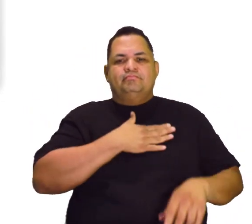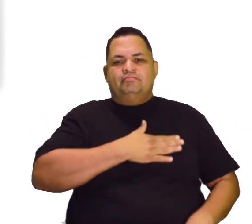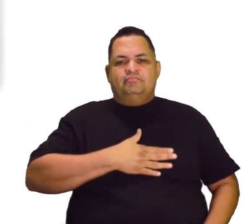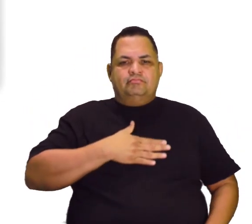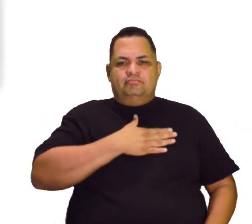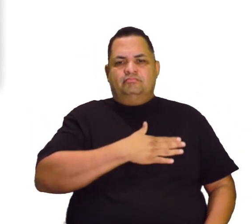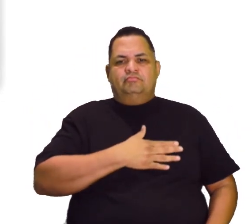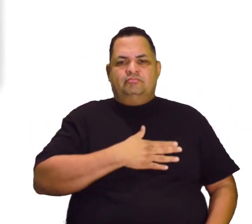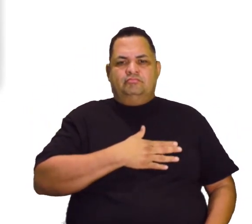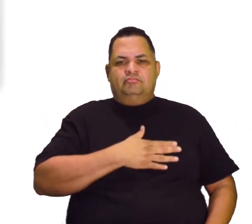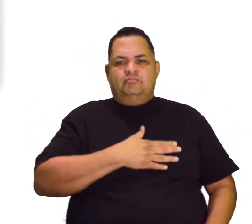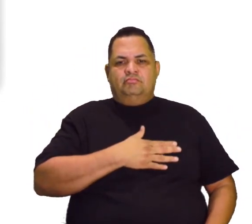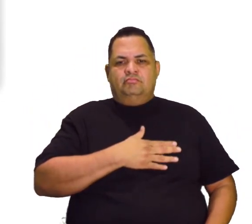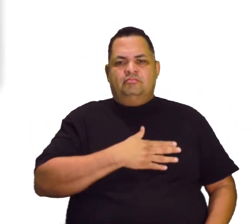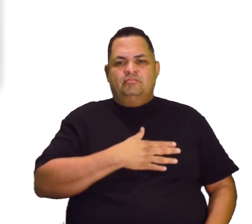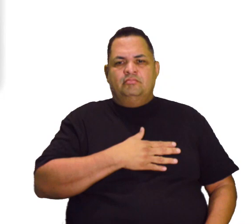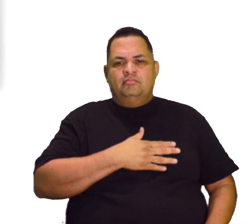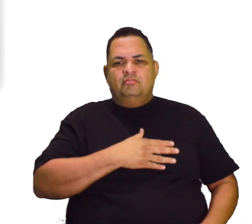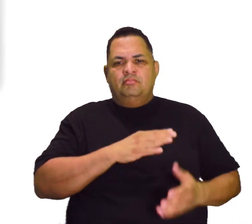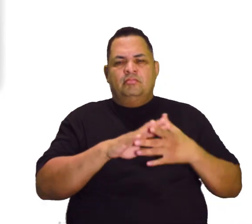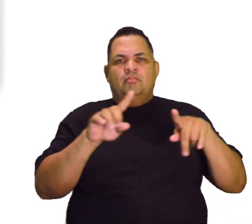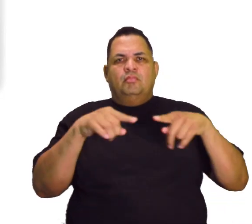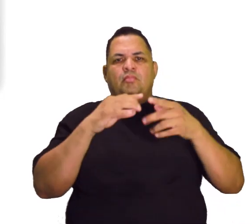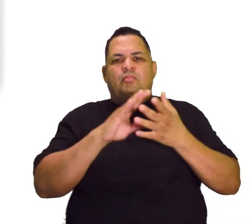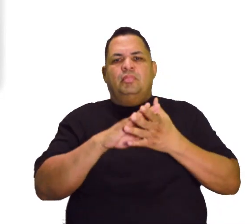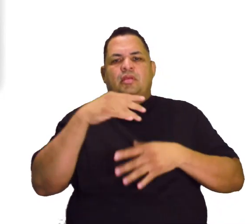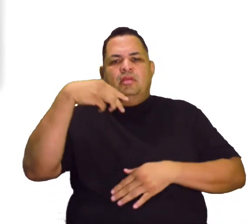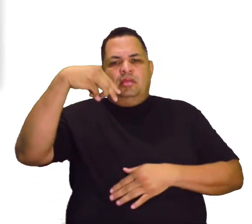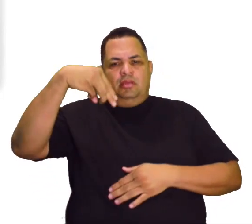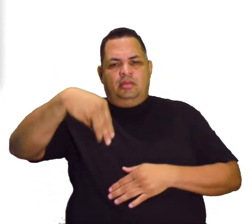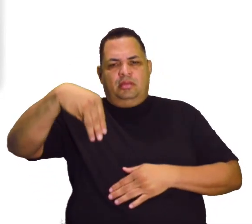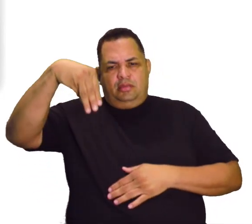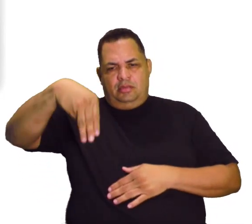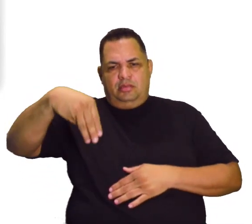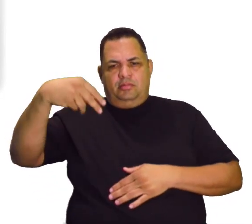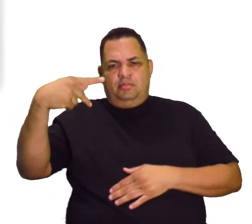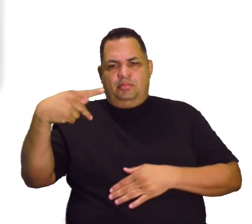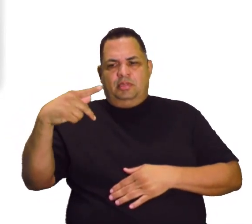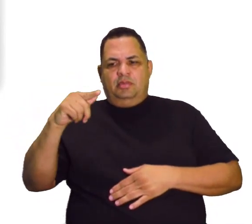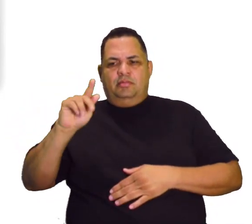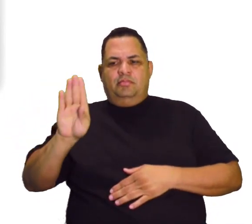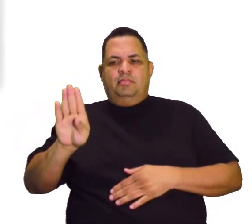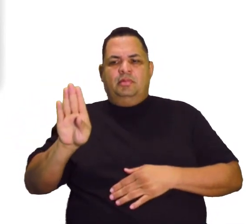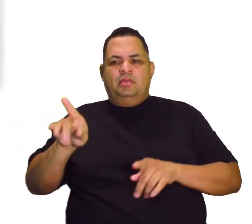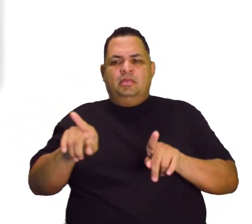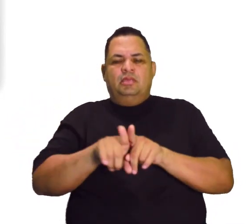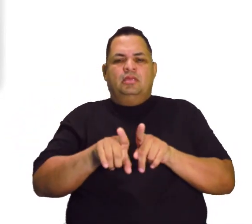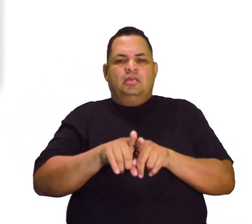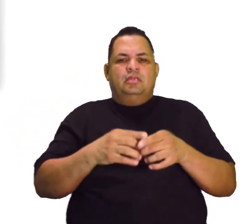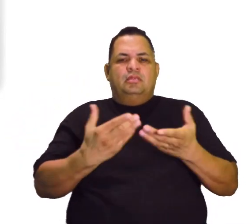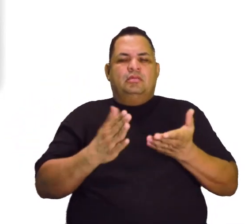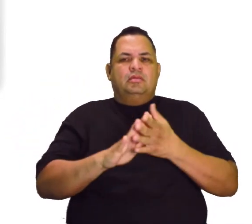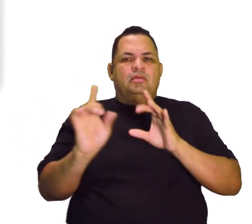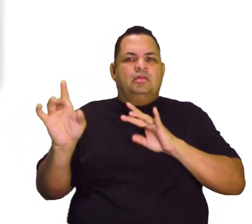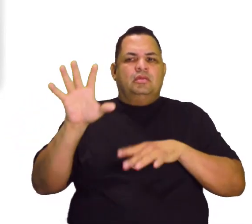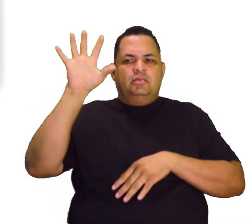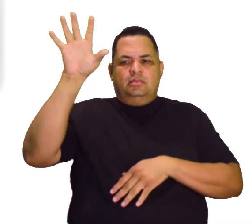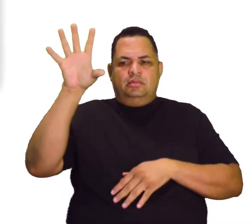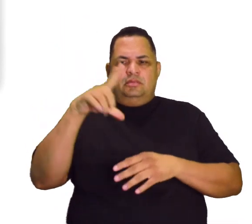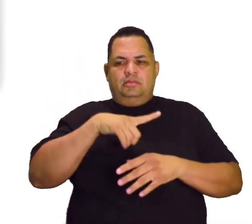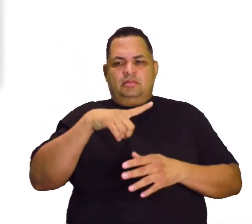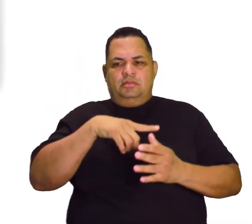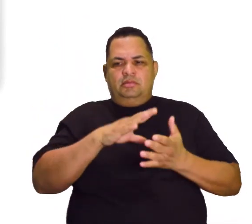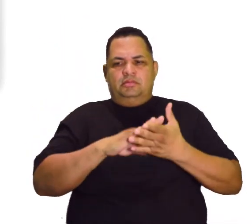muito também de música popular brasileira, enfim, conforme a região vai ter aqueles